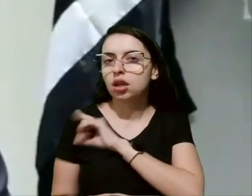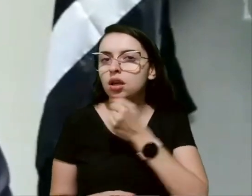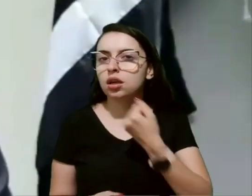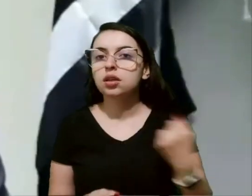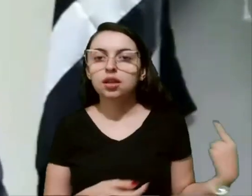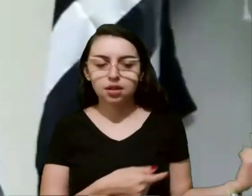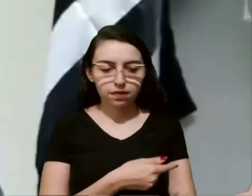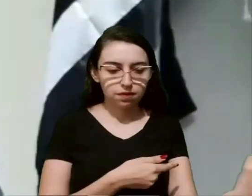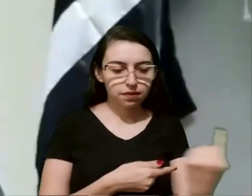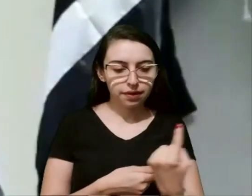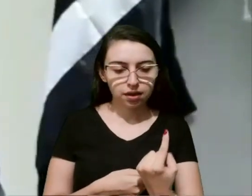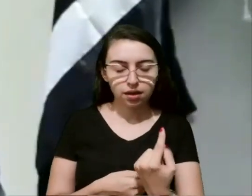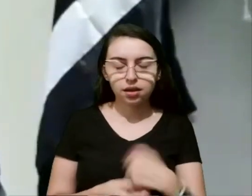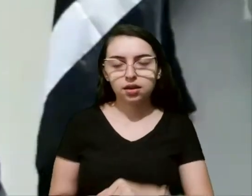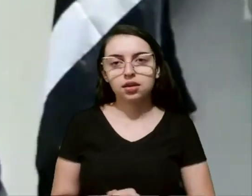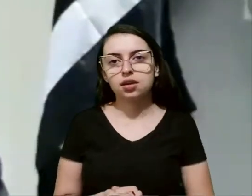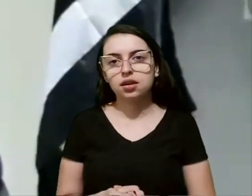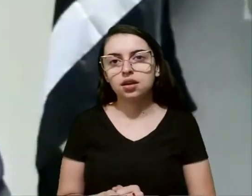ele sinalizar,